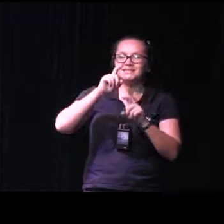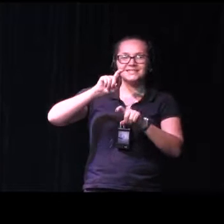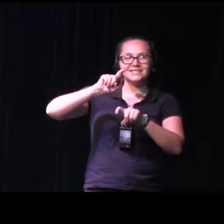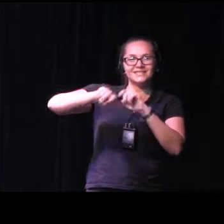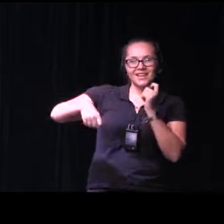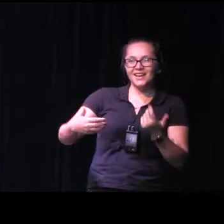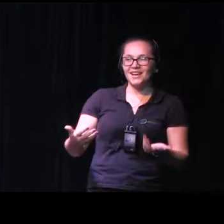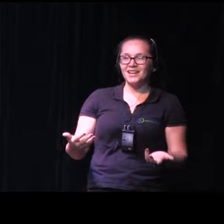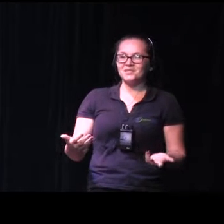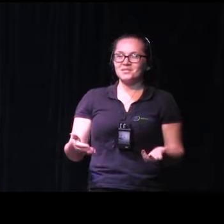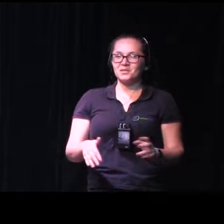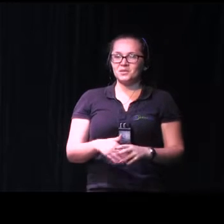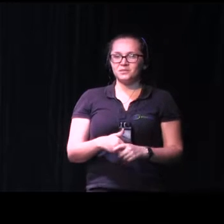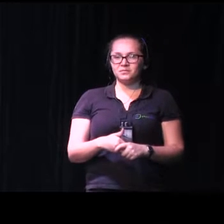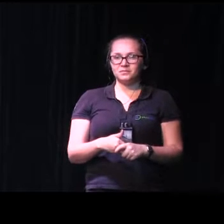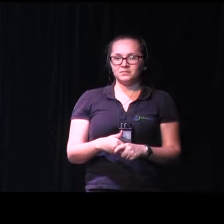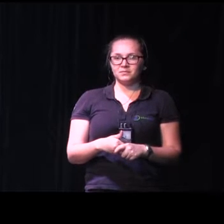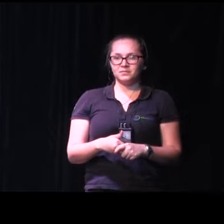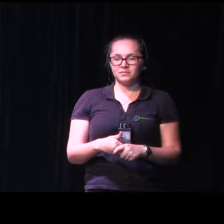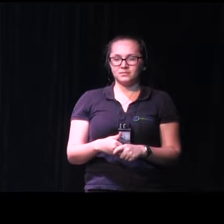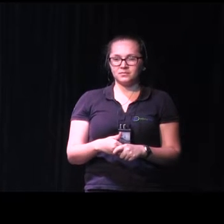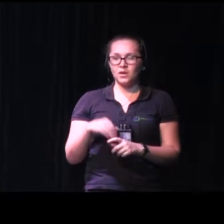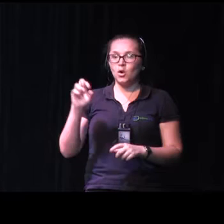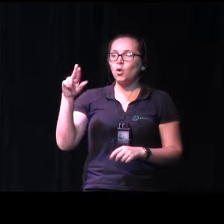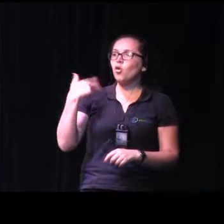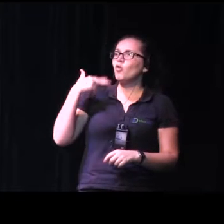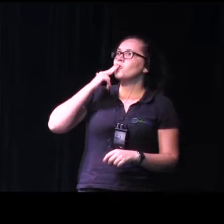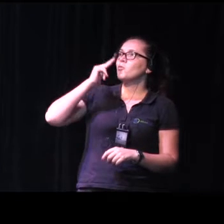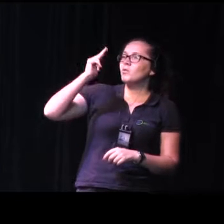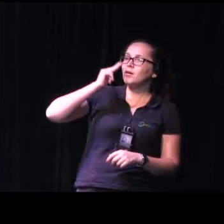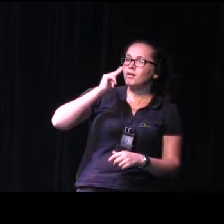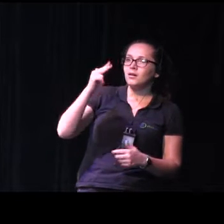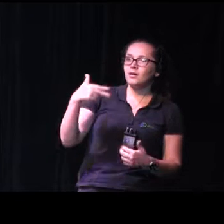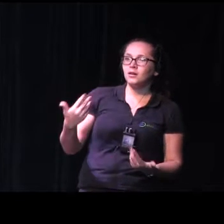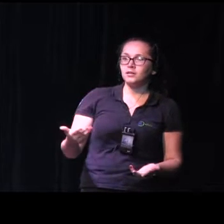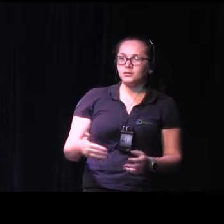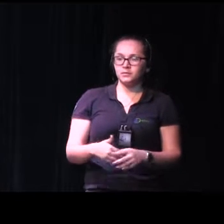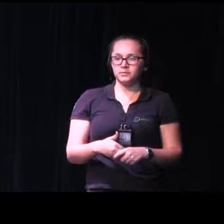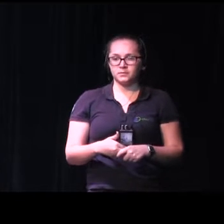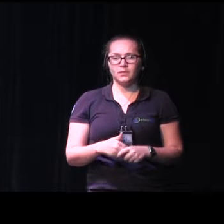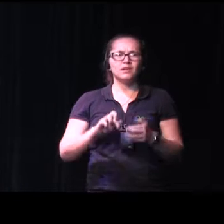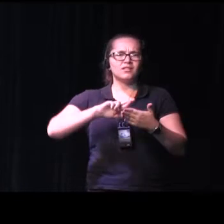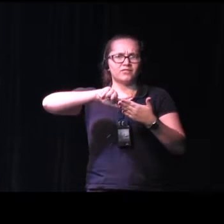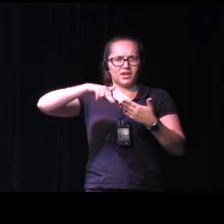muita gente liga o fato de estar deitado com o sexo, ou